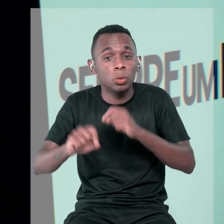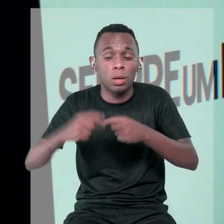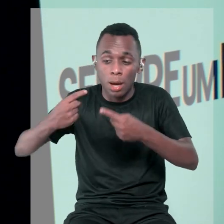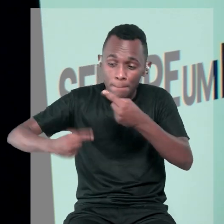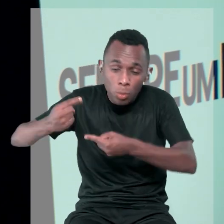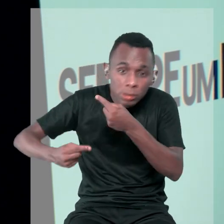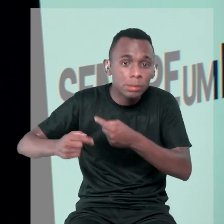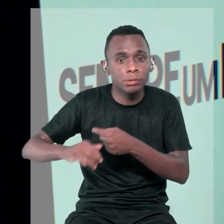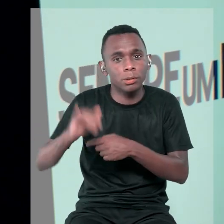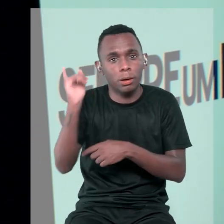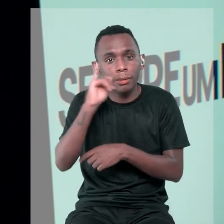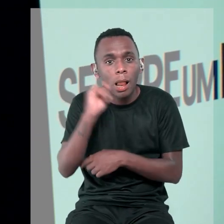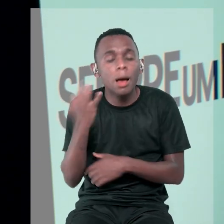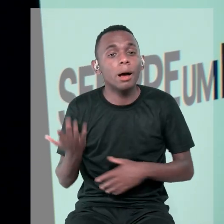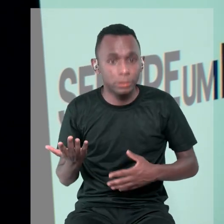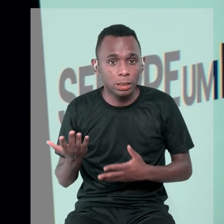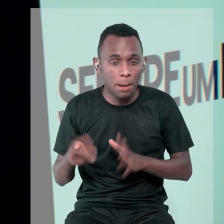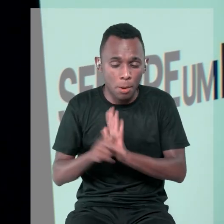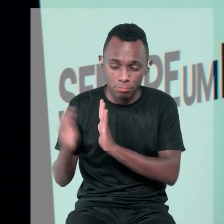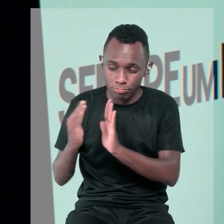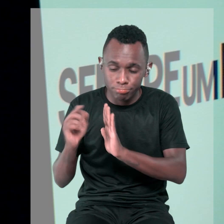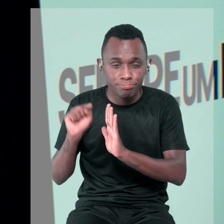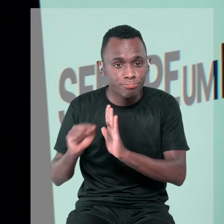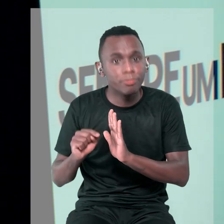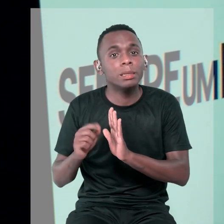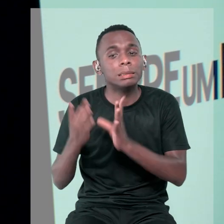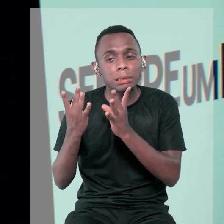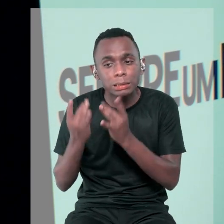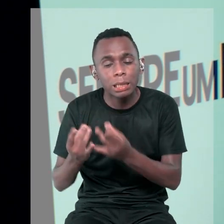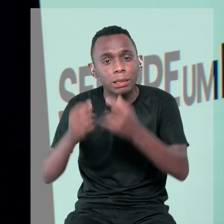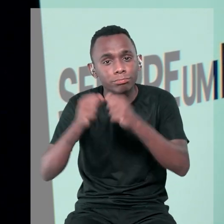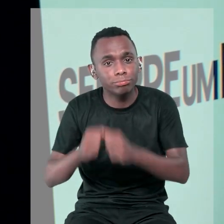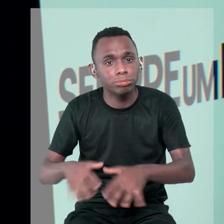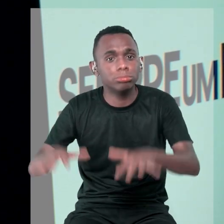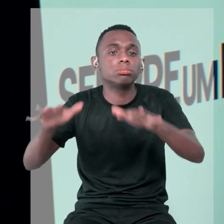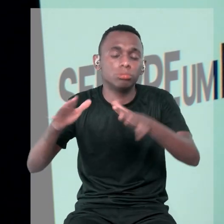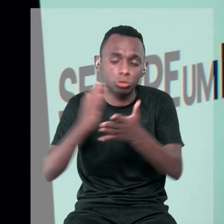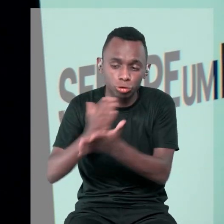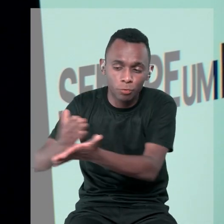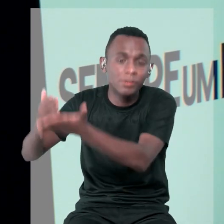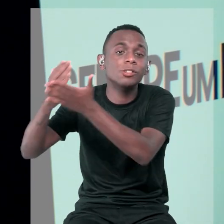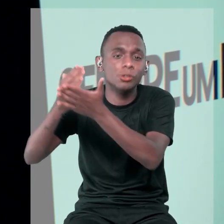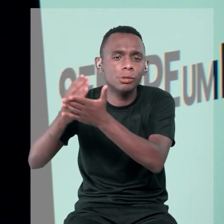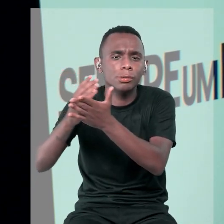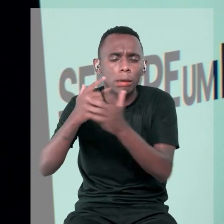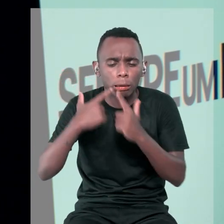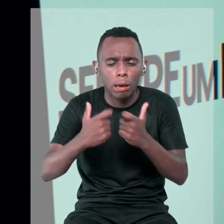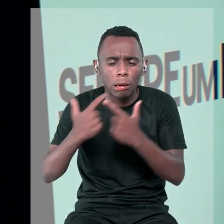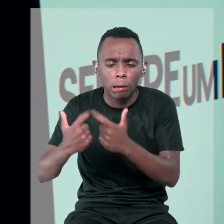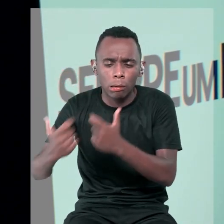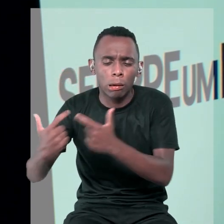italiana do seu tempo fosse retalhada, dividida por pequenas guerras que